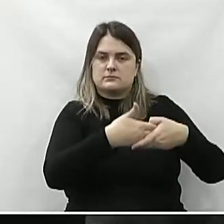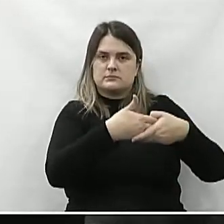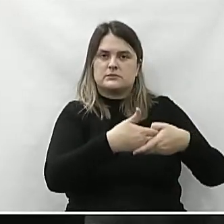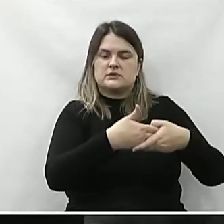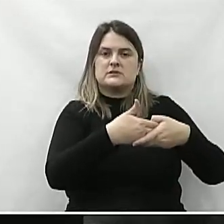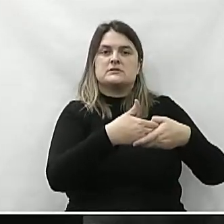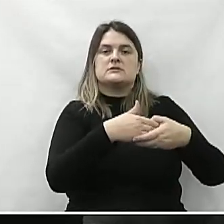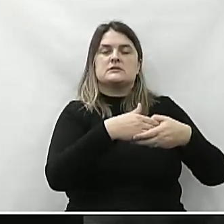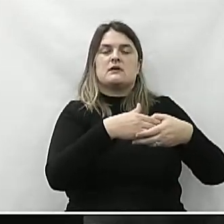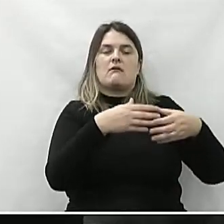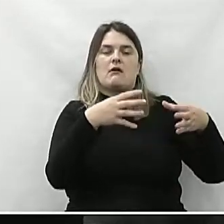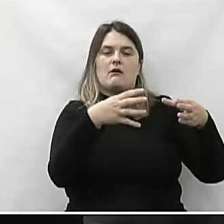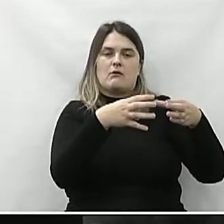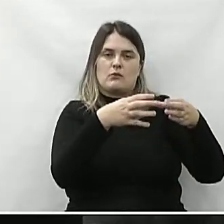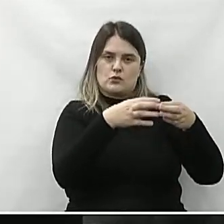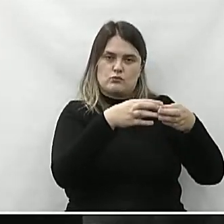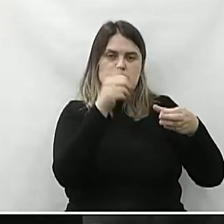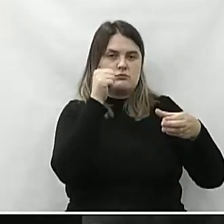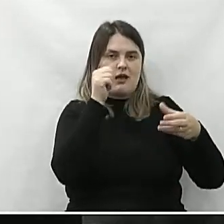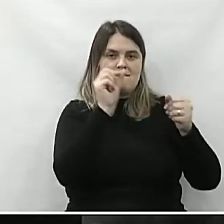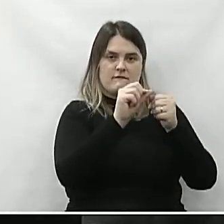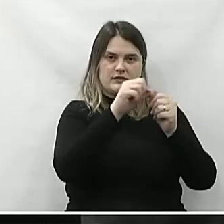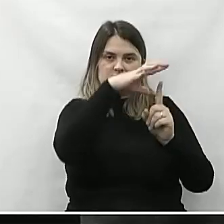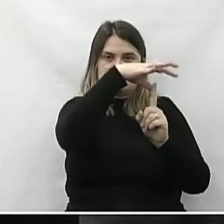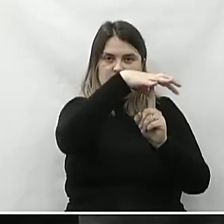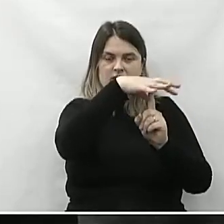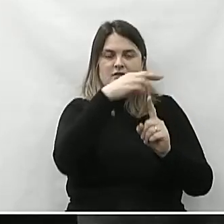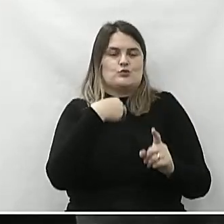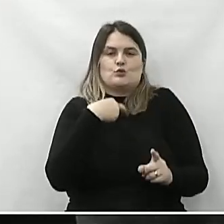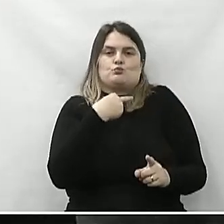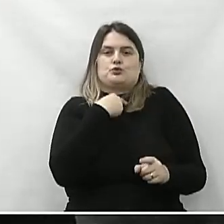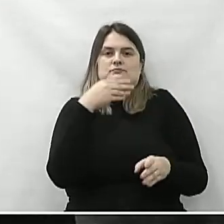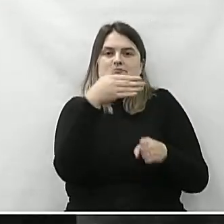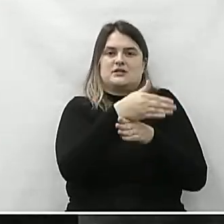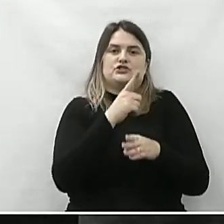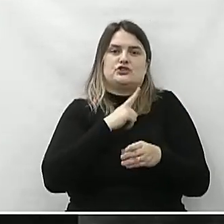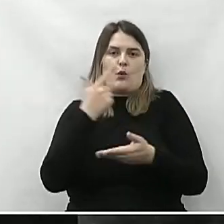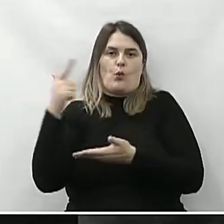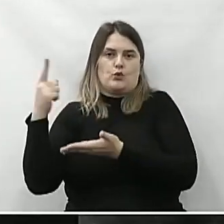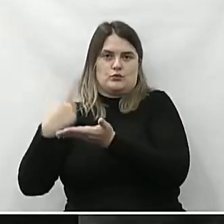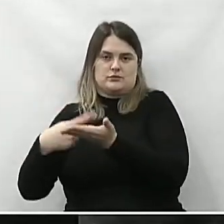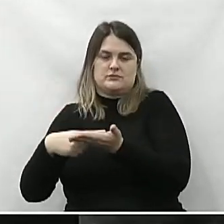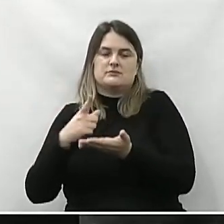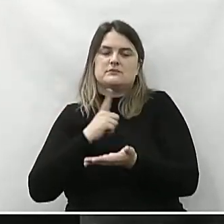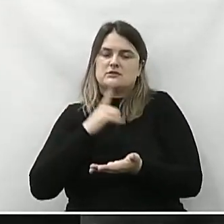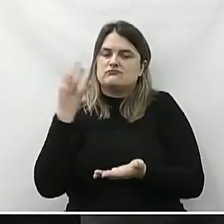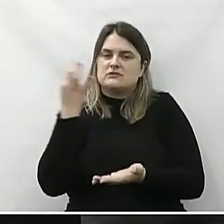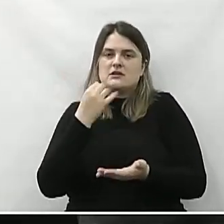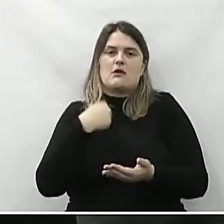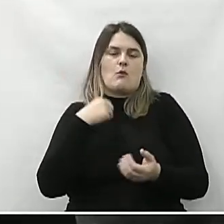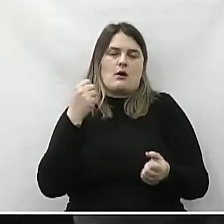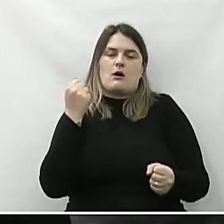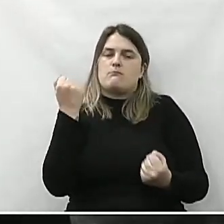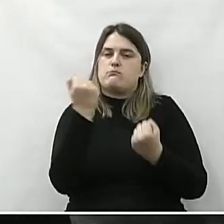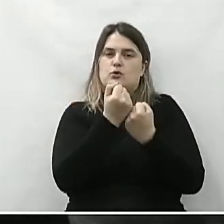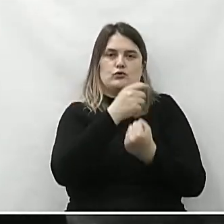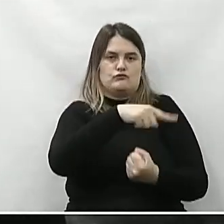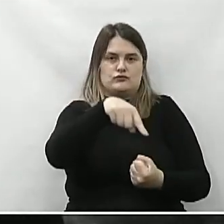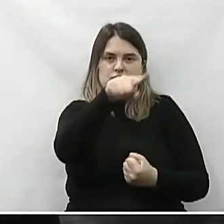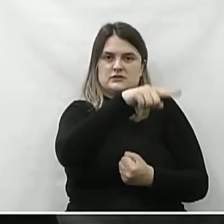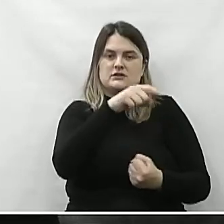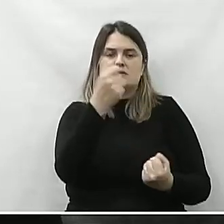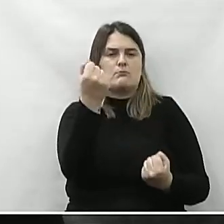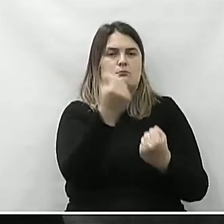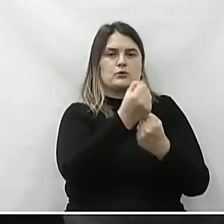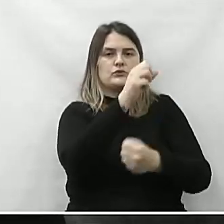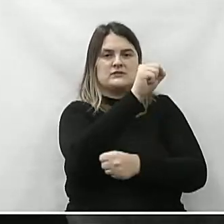pela feira né não pude estar presente lá tinha outros compromissos mas pode ter certeza que somos parceiros também né do SESC